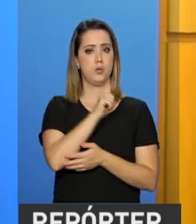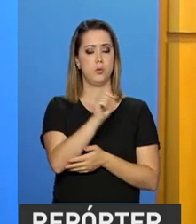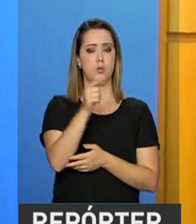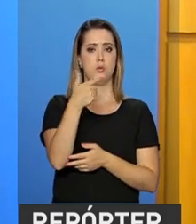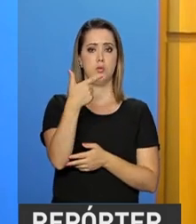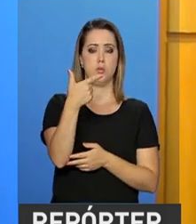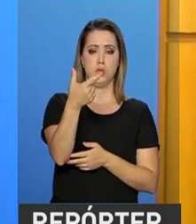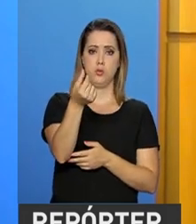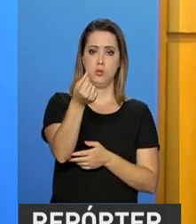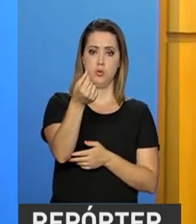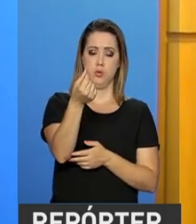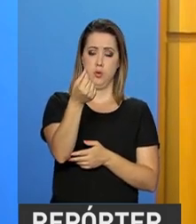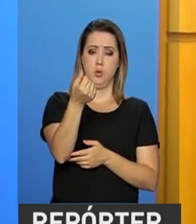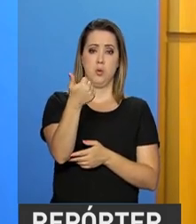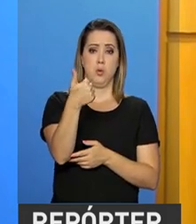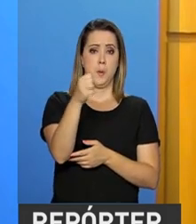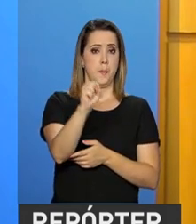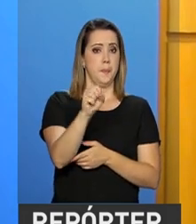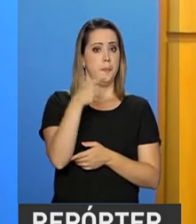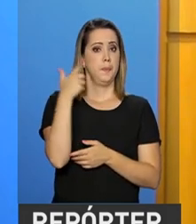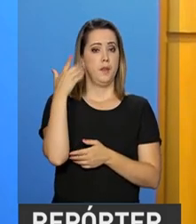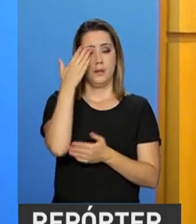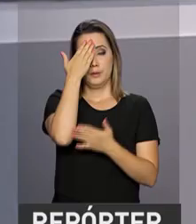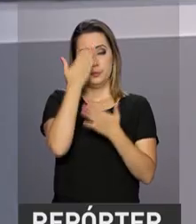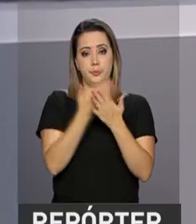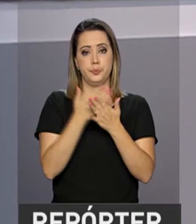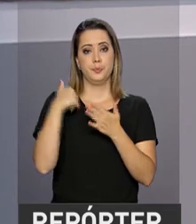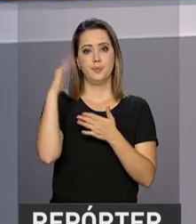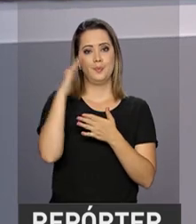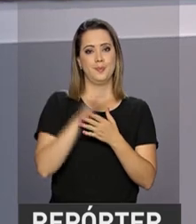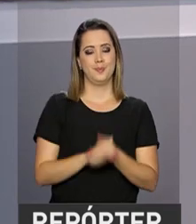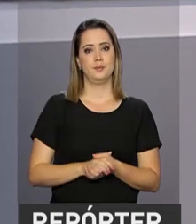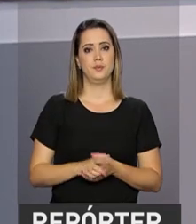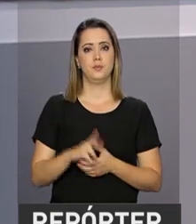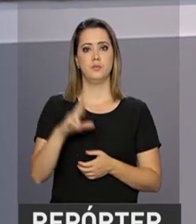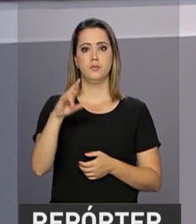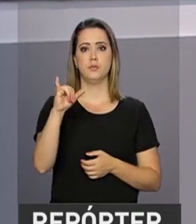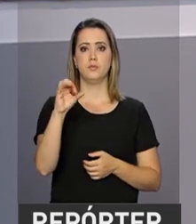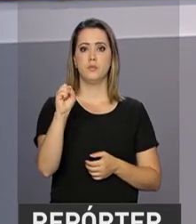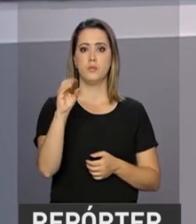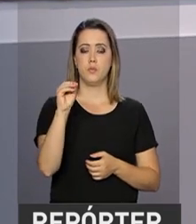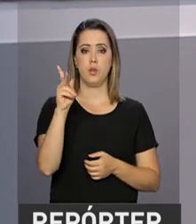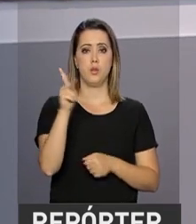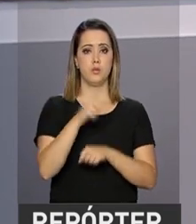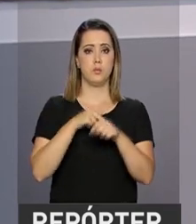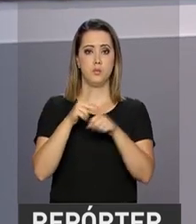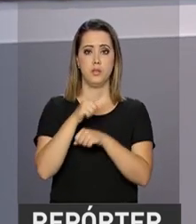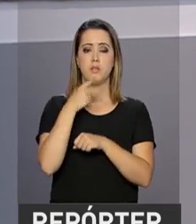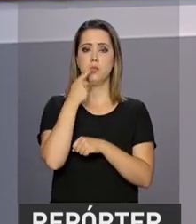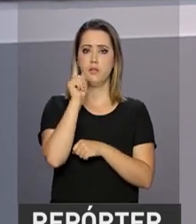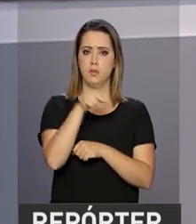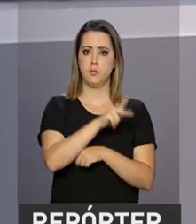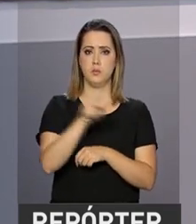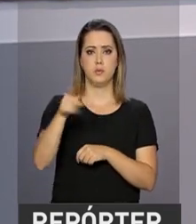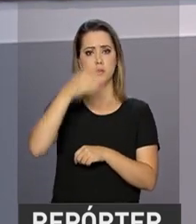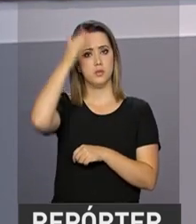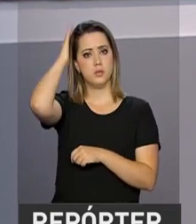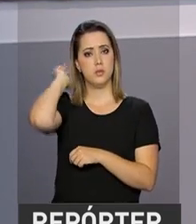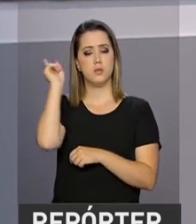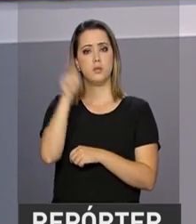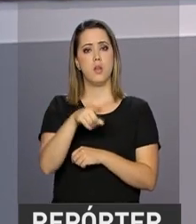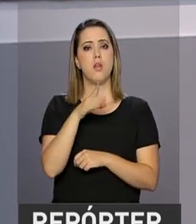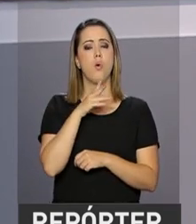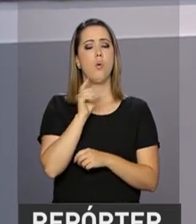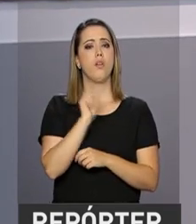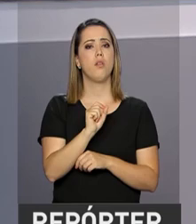2018 com otimismo ainda maior o risco país citado aí pelo presidente Michel Temer